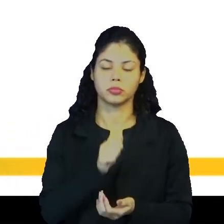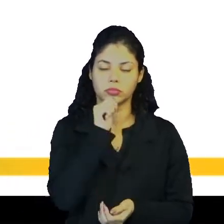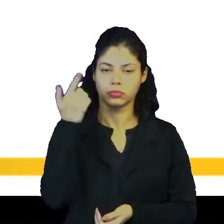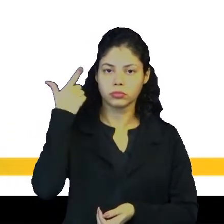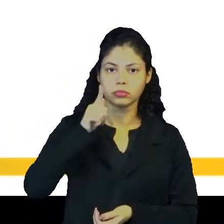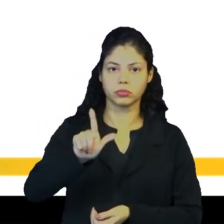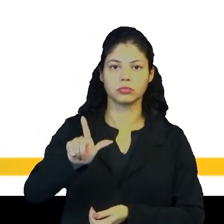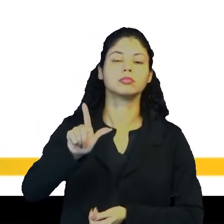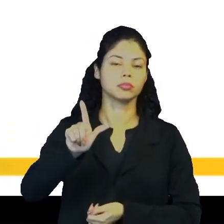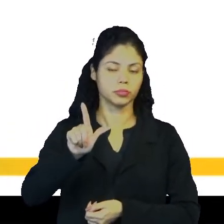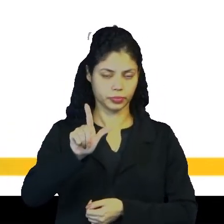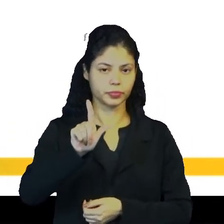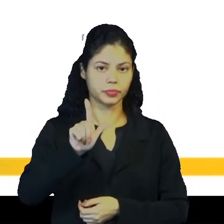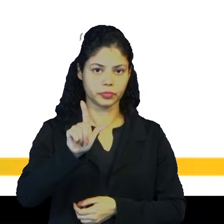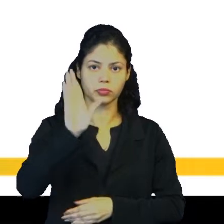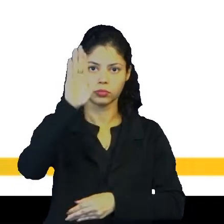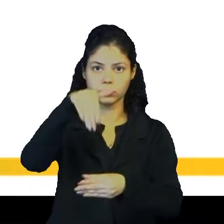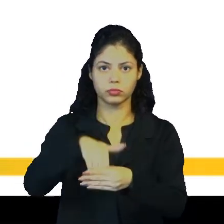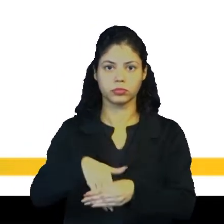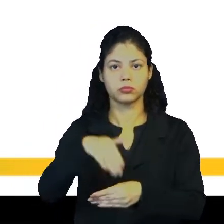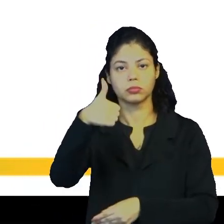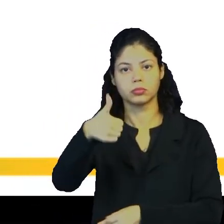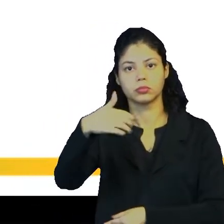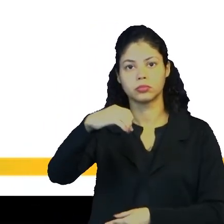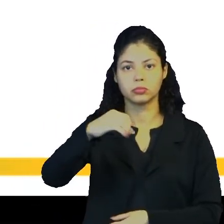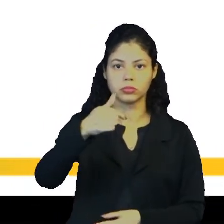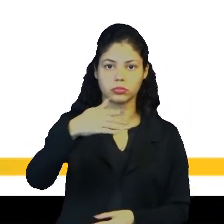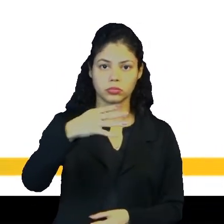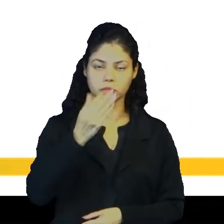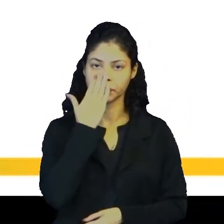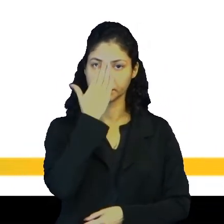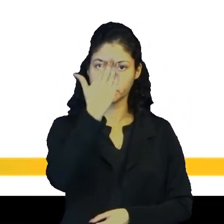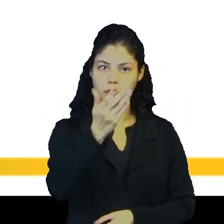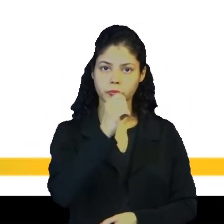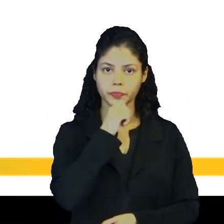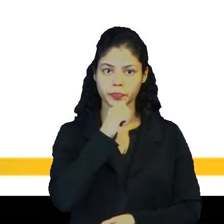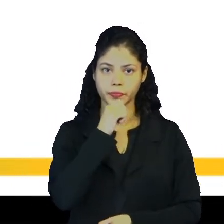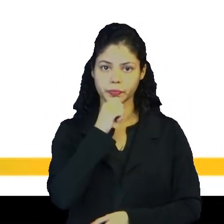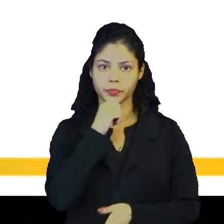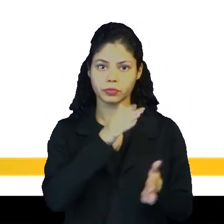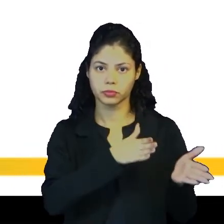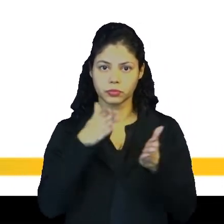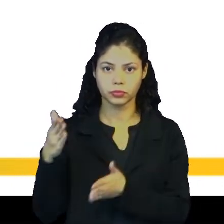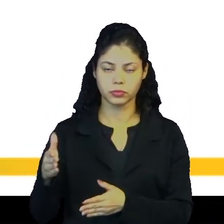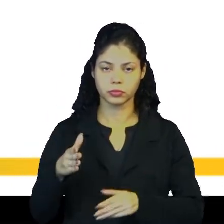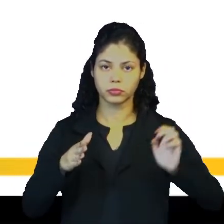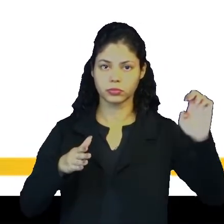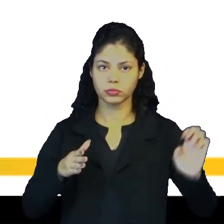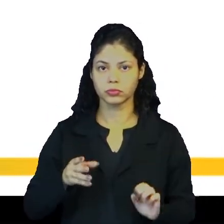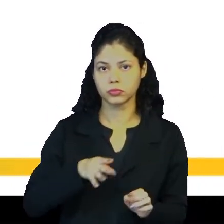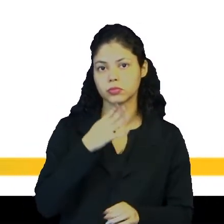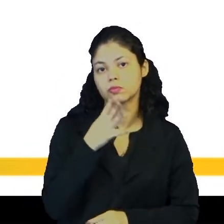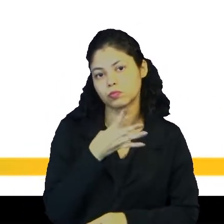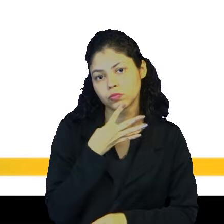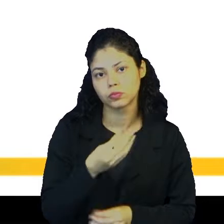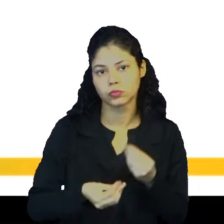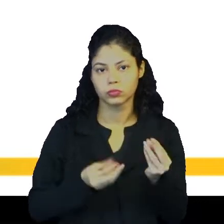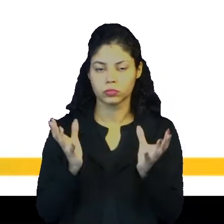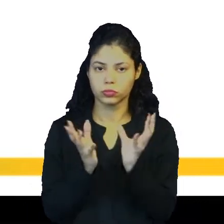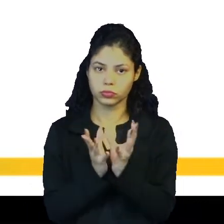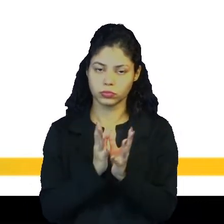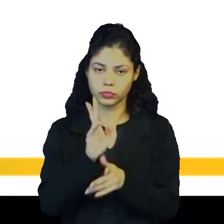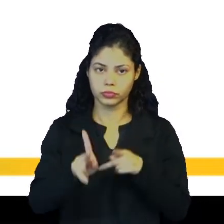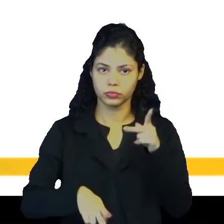eleição presidencial de 1970, estando à frente de uma coalizão de partidos de esquerda conhecido como Unidade